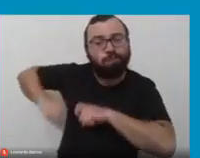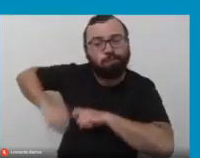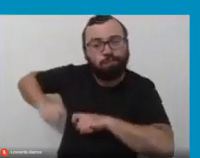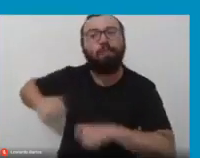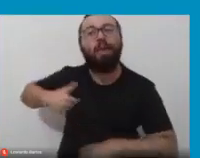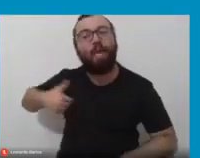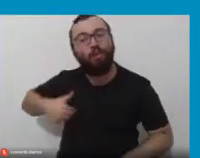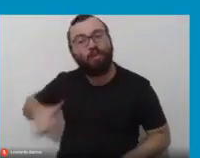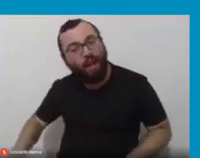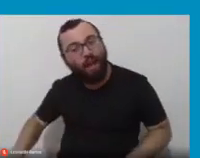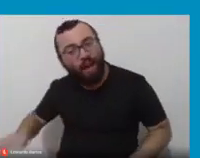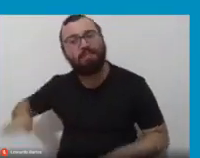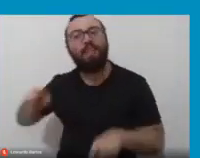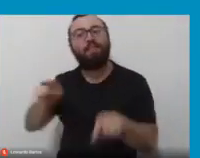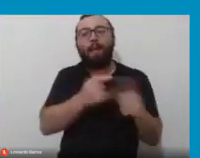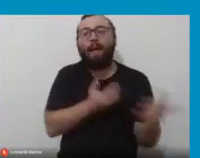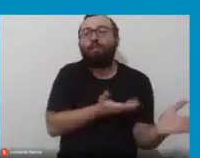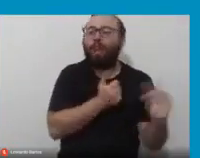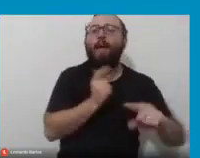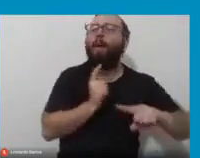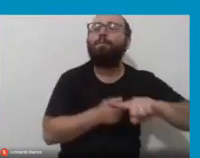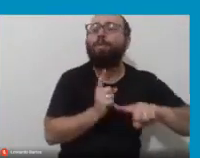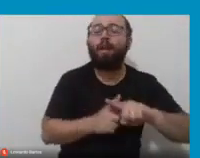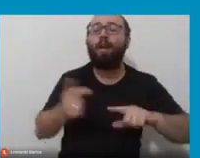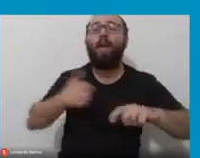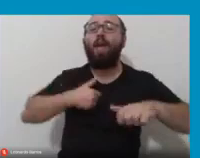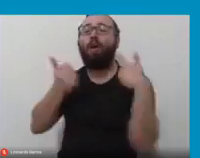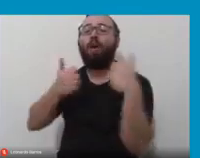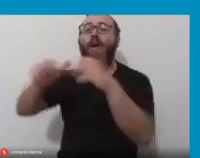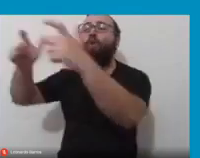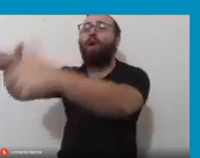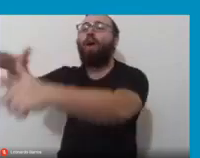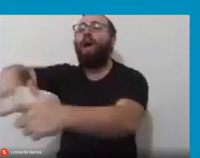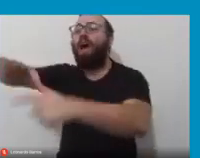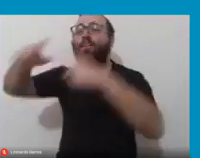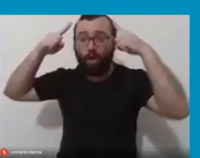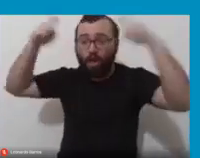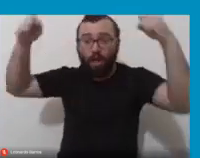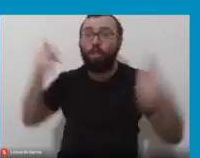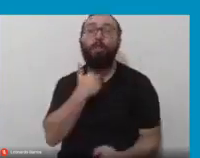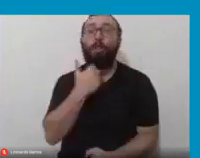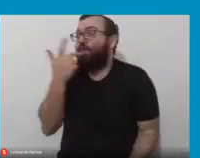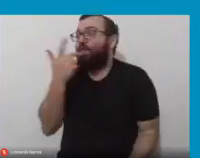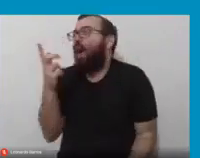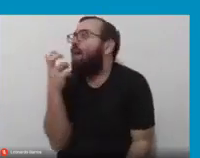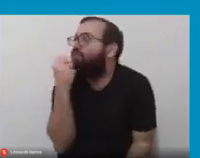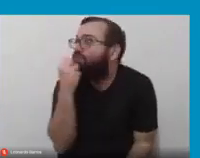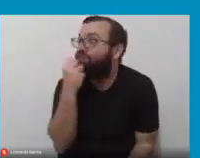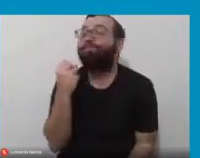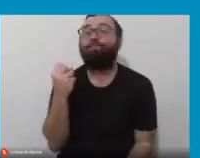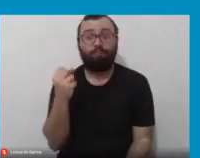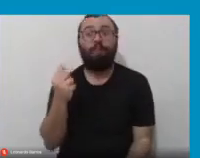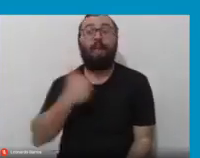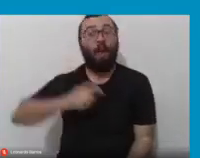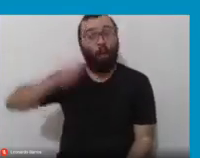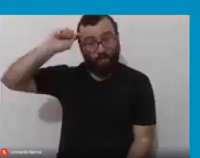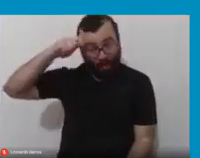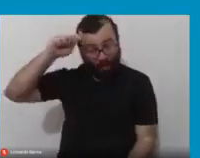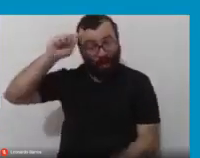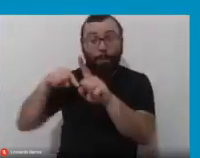criança e adolescente, por estar exposta em ambiente de violência e não poder nem falar sobre isso, porque além de ser negra, ainda tem uma